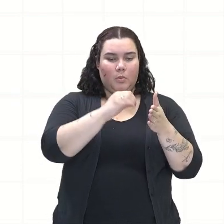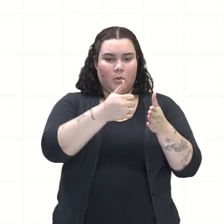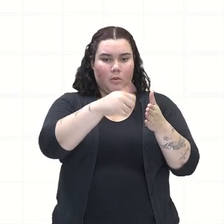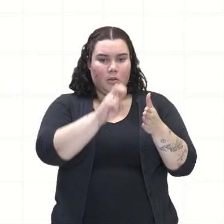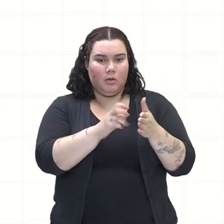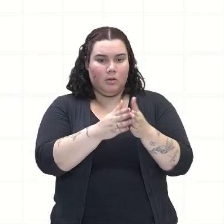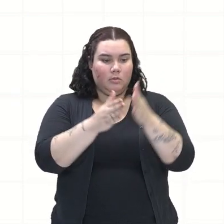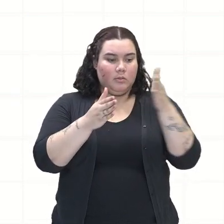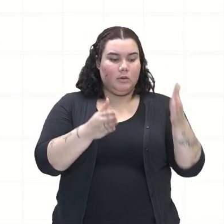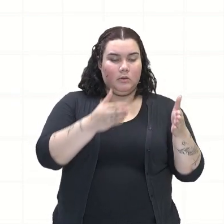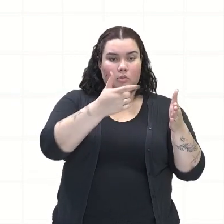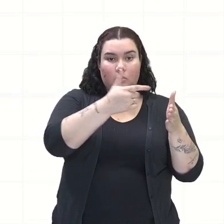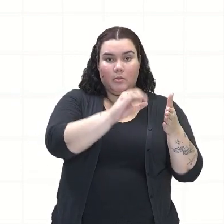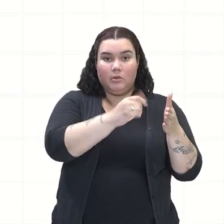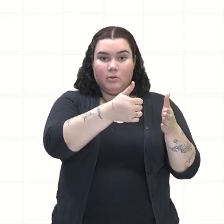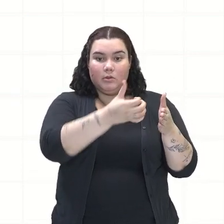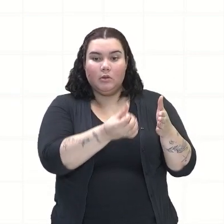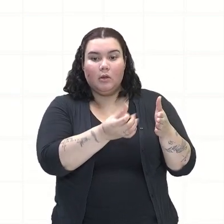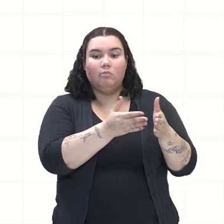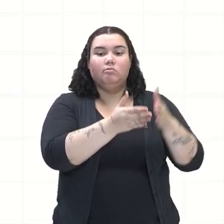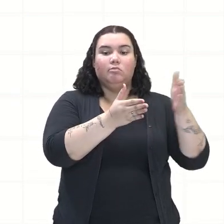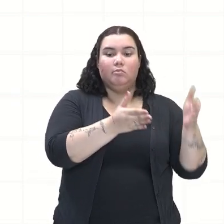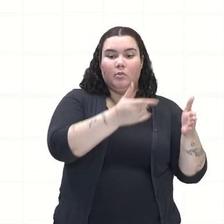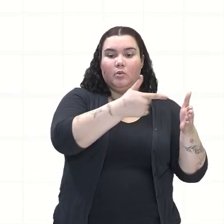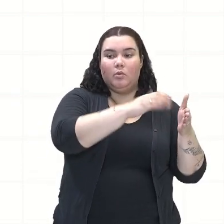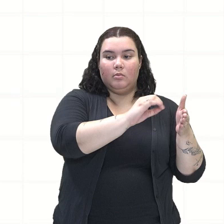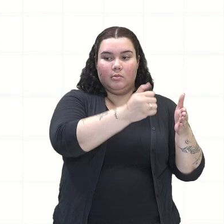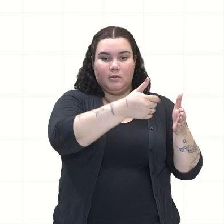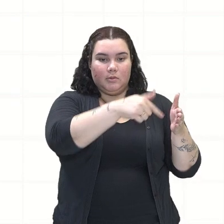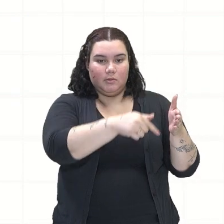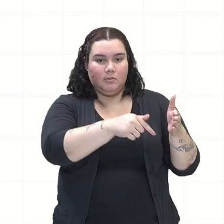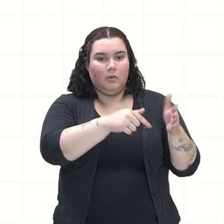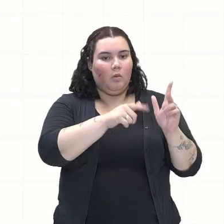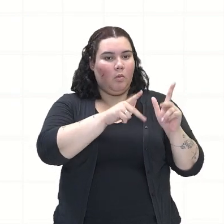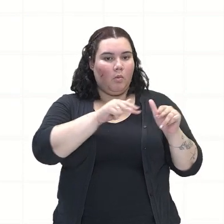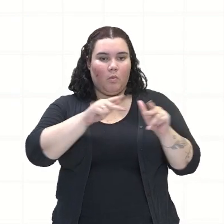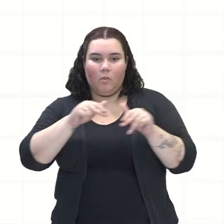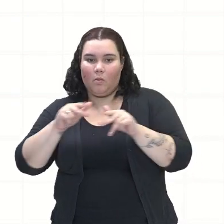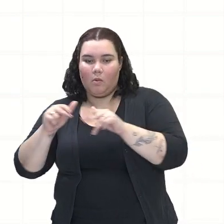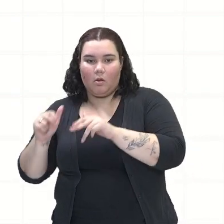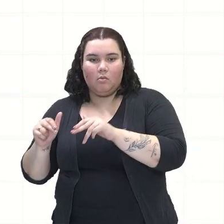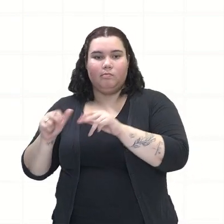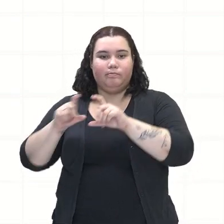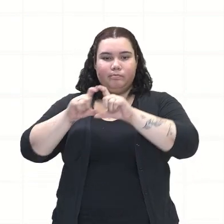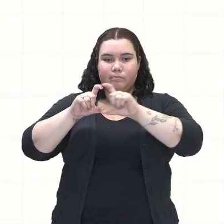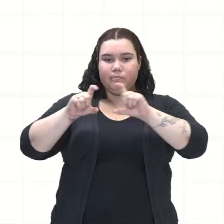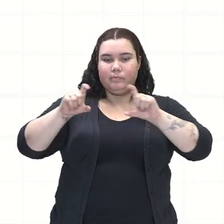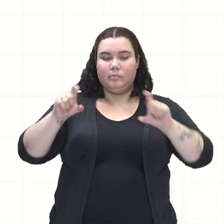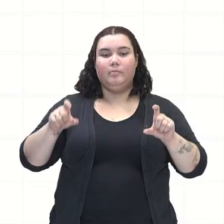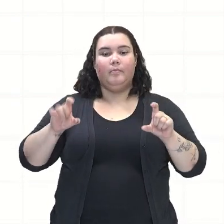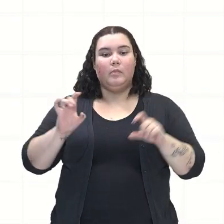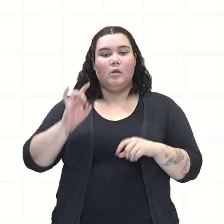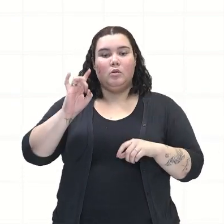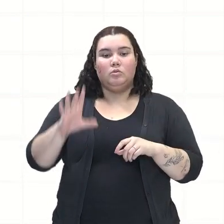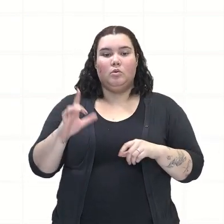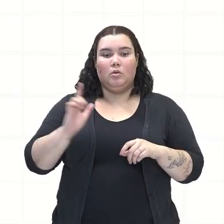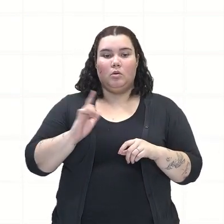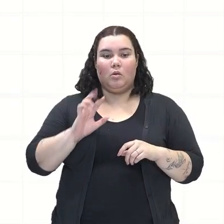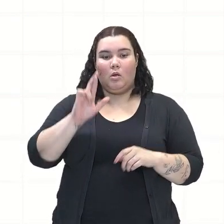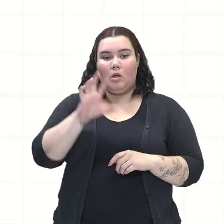e 2017. O gráfico é praticamente igual, né, gente? Olha só isso aqui. Só a